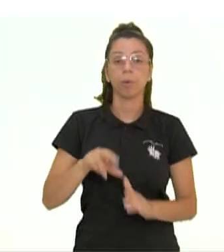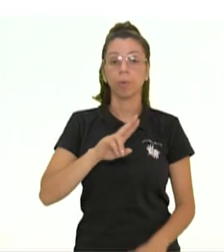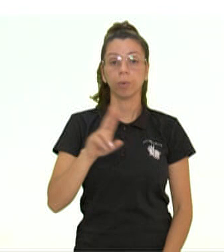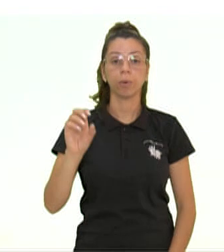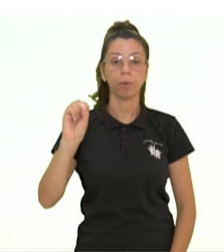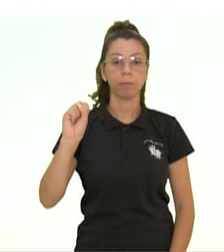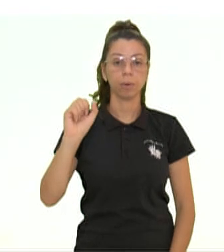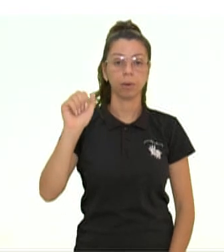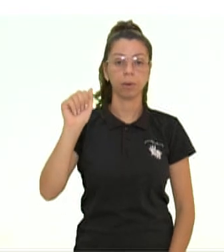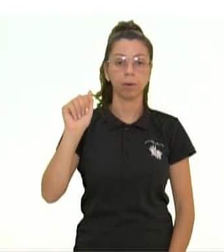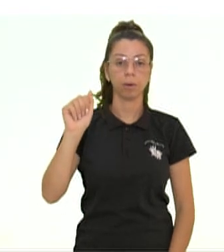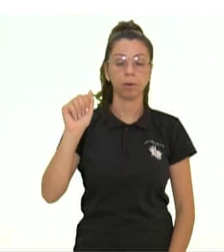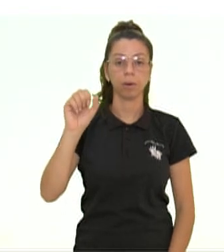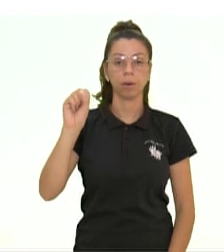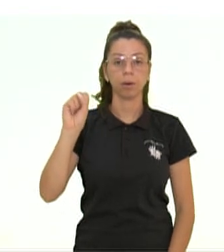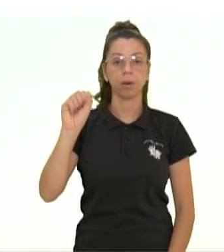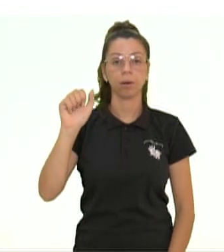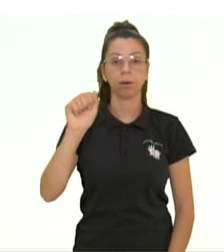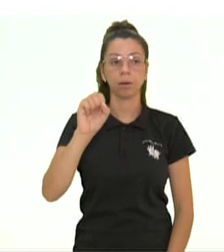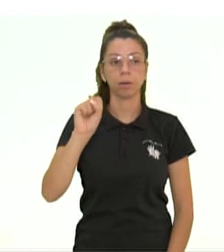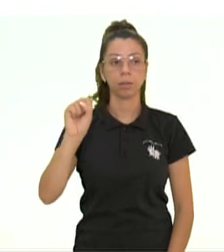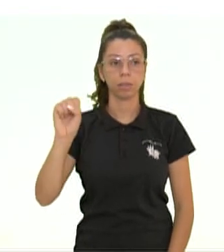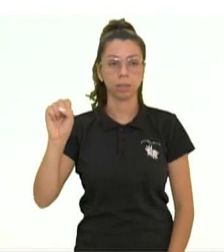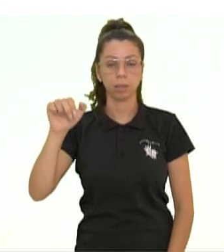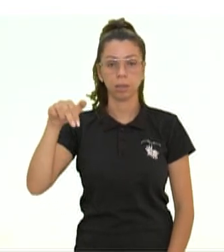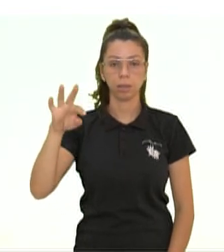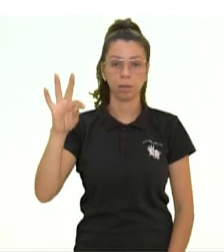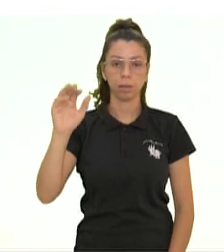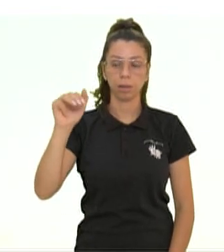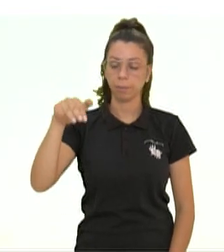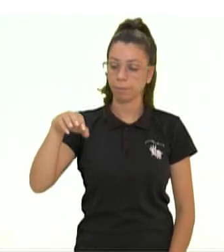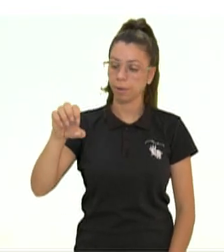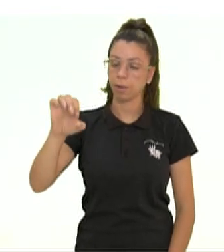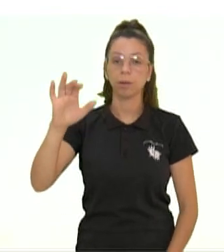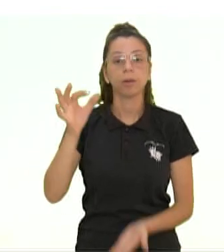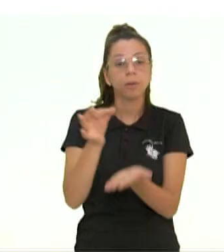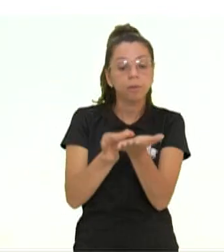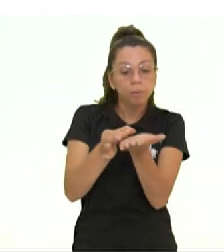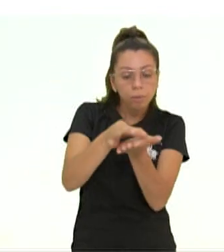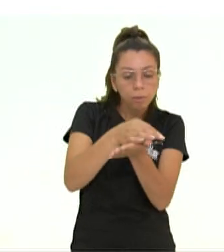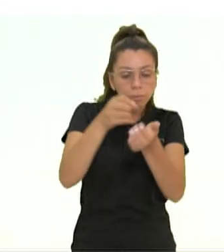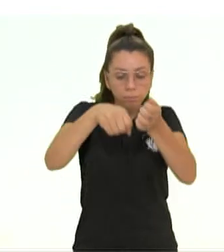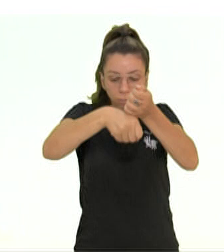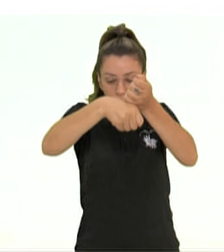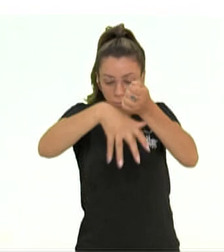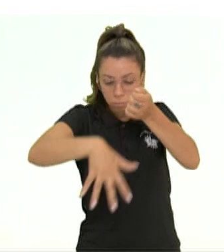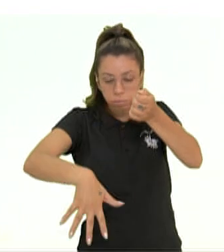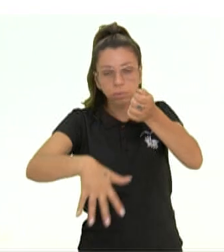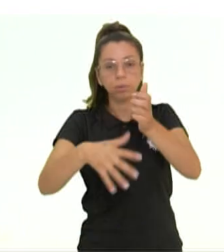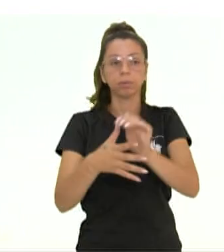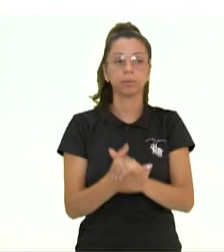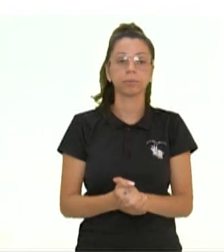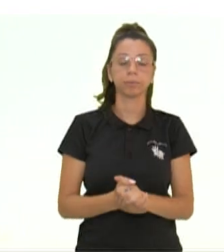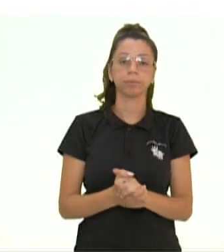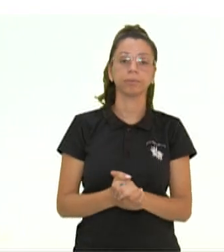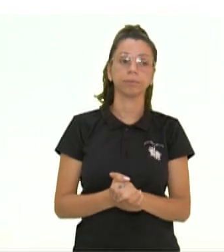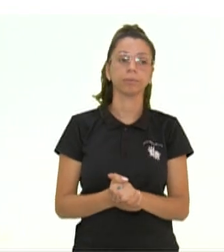que ela criou, representando, ó, sementes que germinam. Então, essas sementes vão germinar. E olha só,